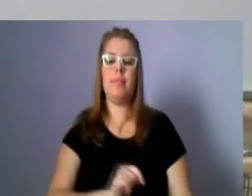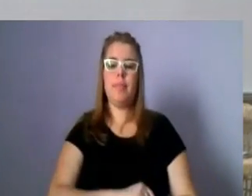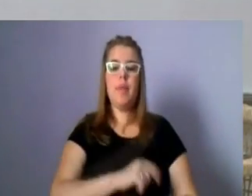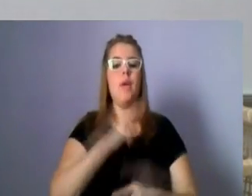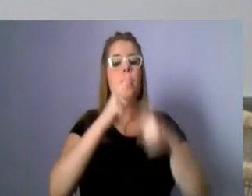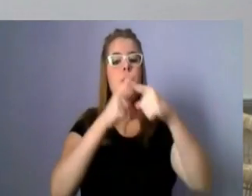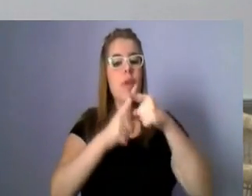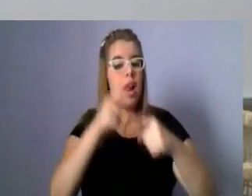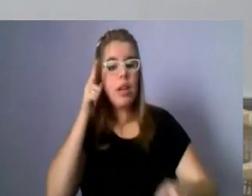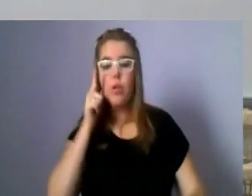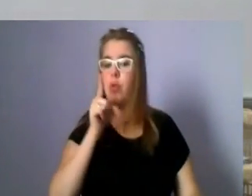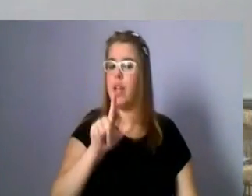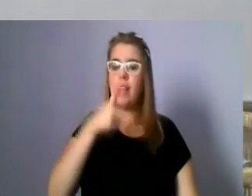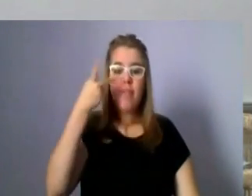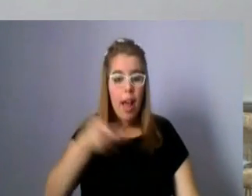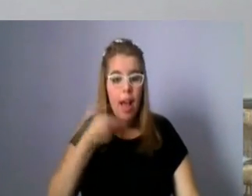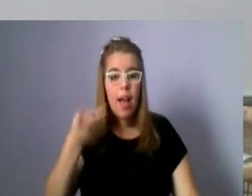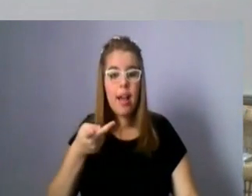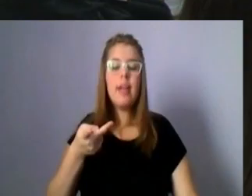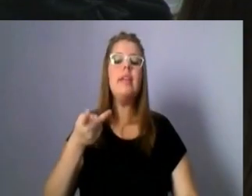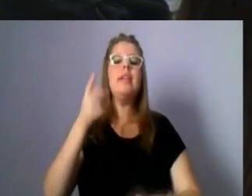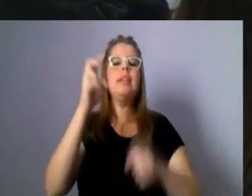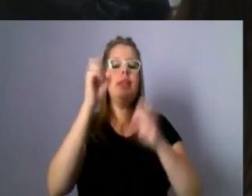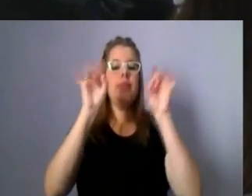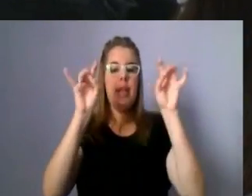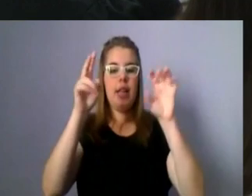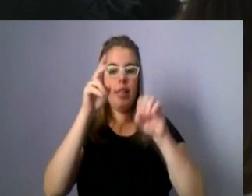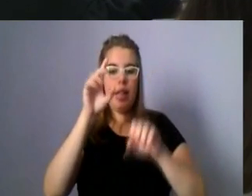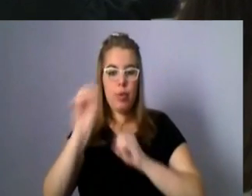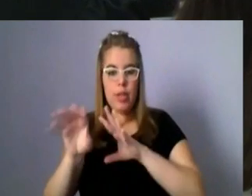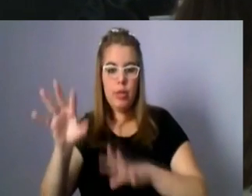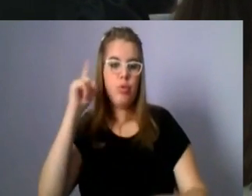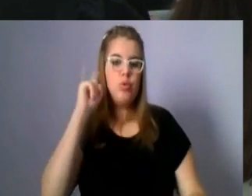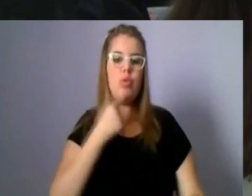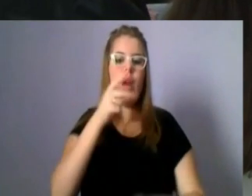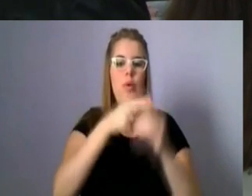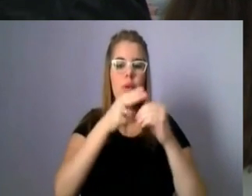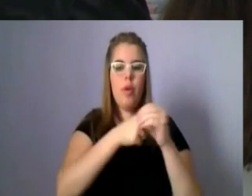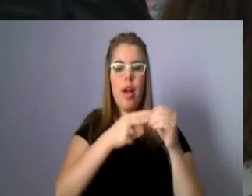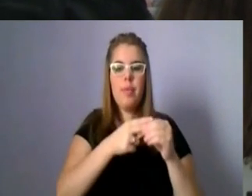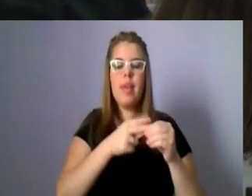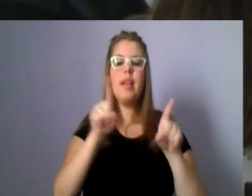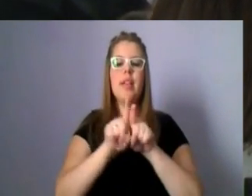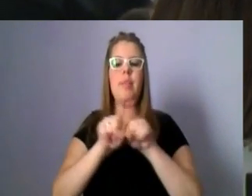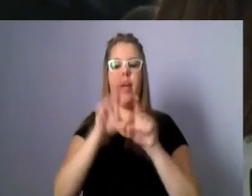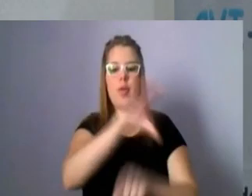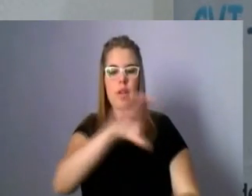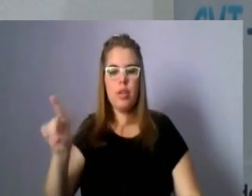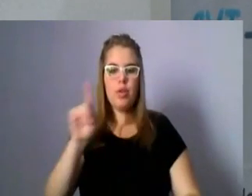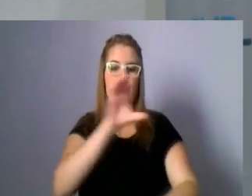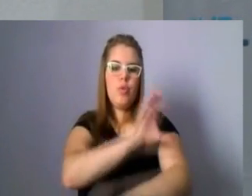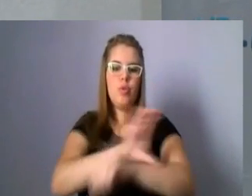quê? Porque ela não consegue falar. Especialista em educação de surdos pela Unicamp e coordenadora do curso